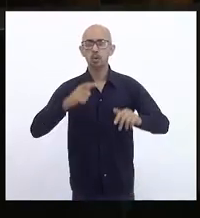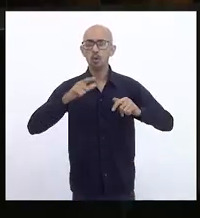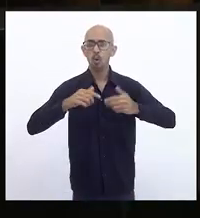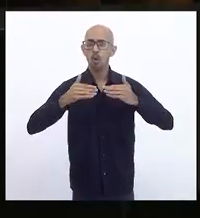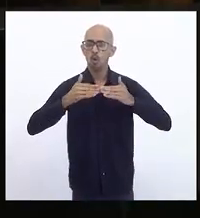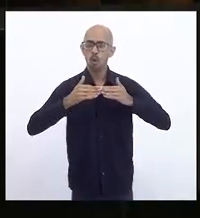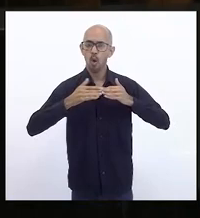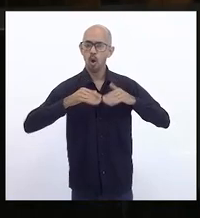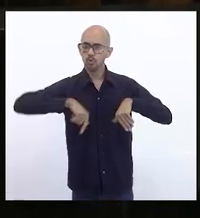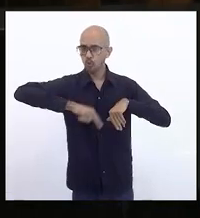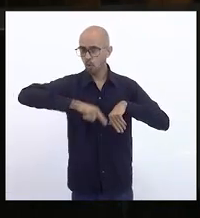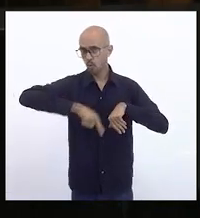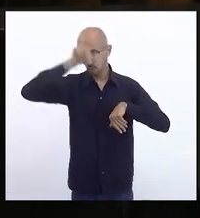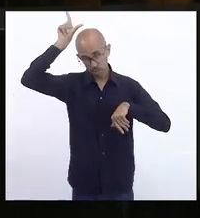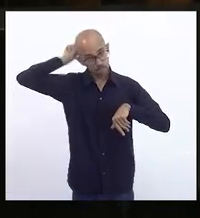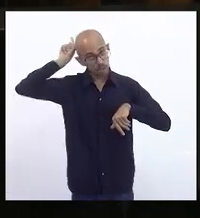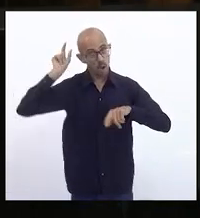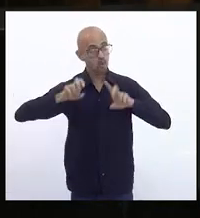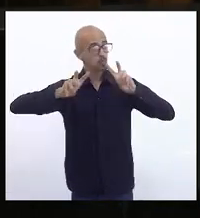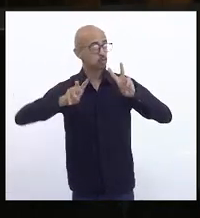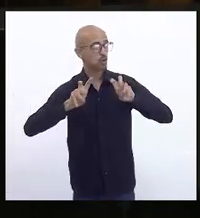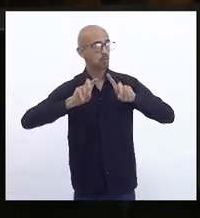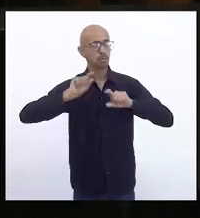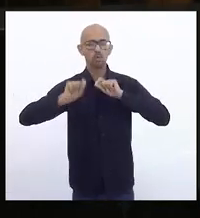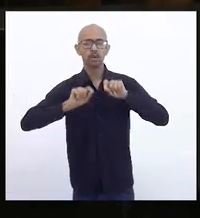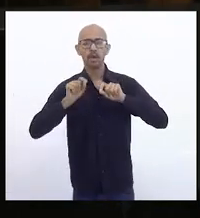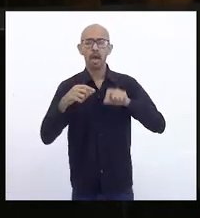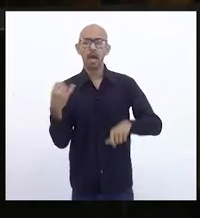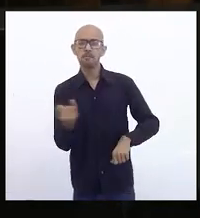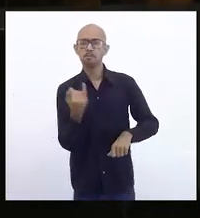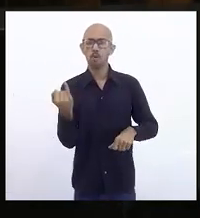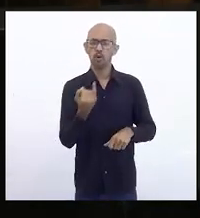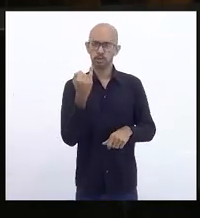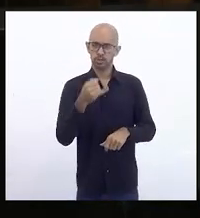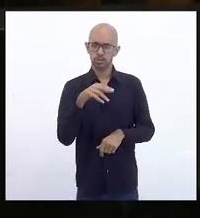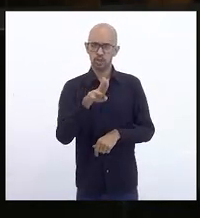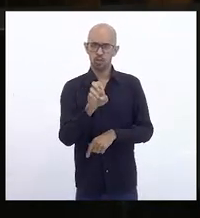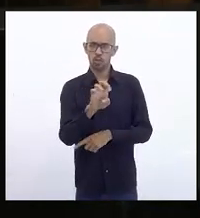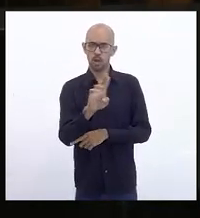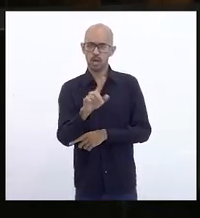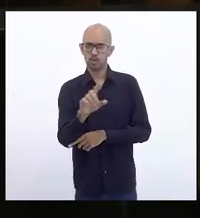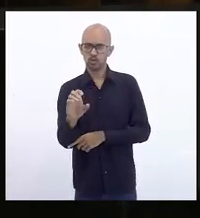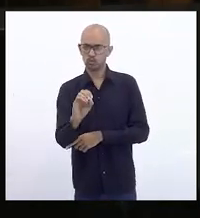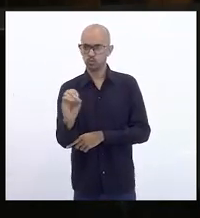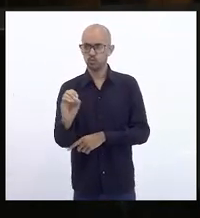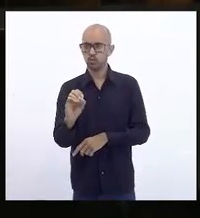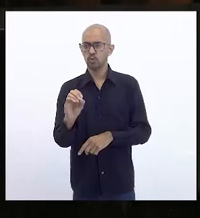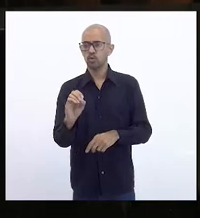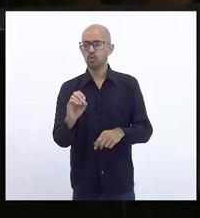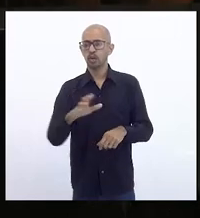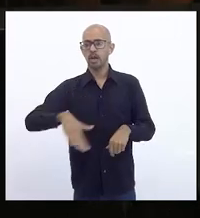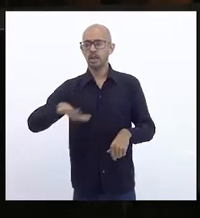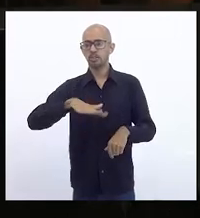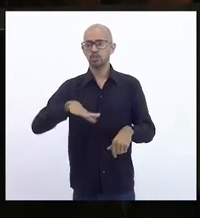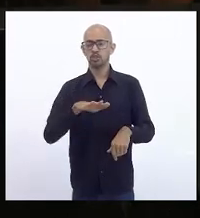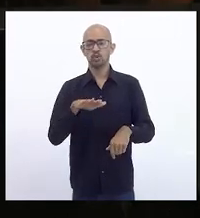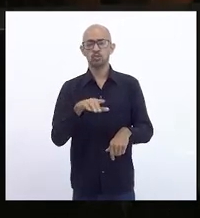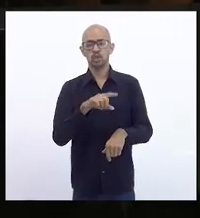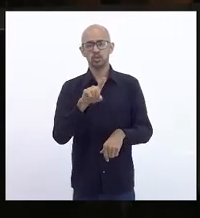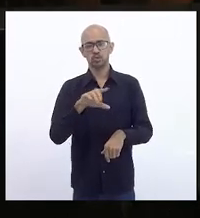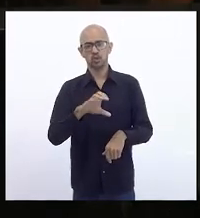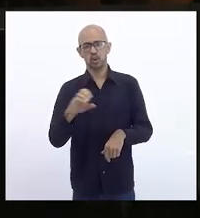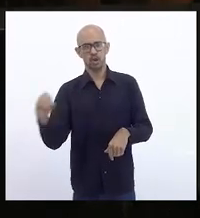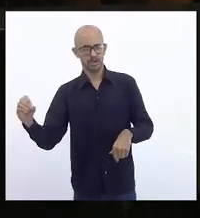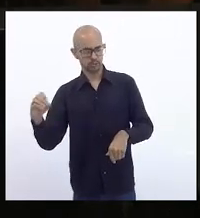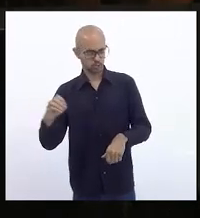deputado Luiz Paulo em relação à importância da UESO para a região da Zona Oeste. Mas